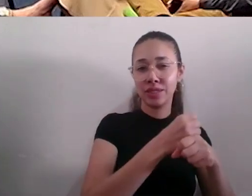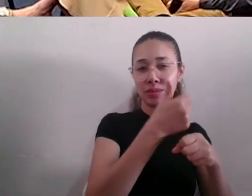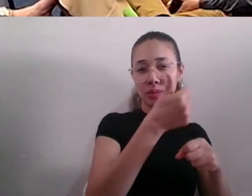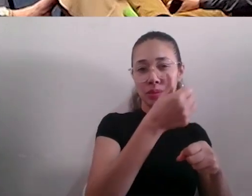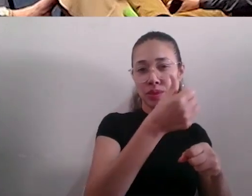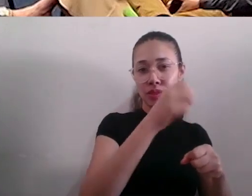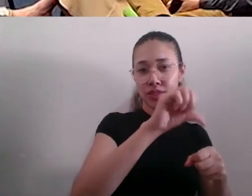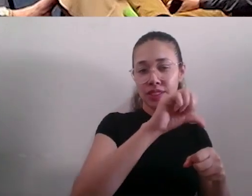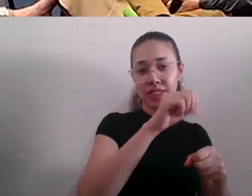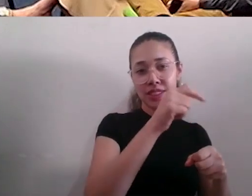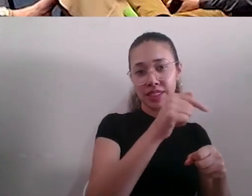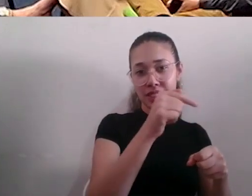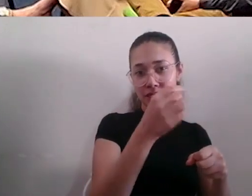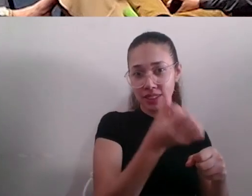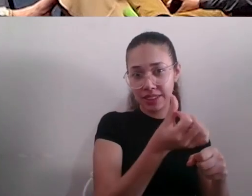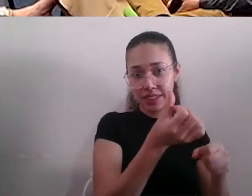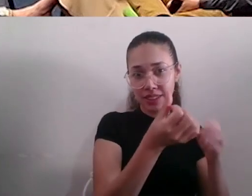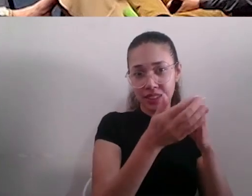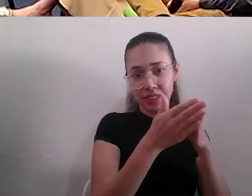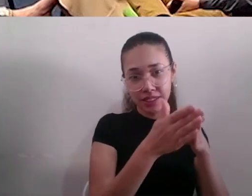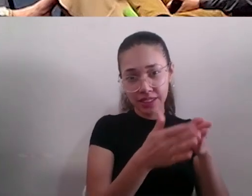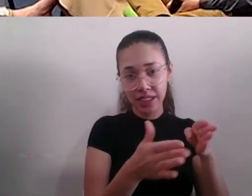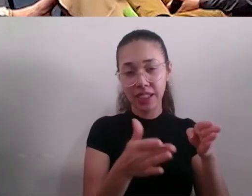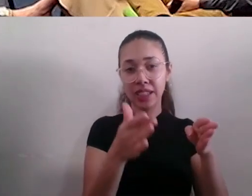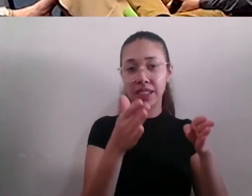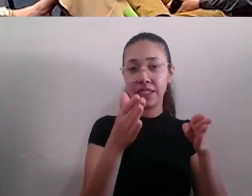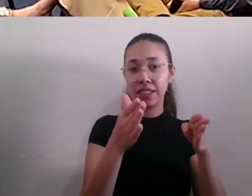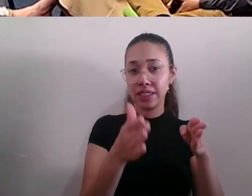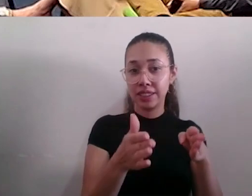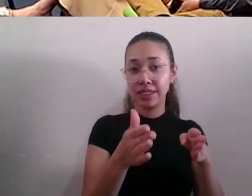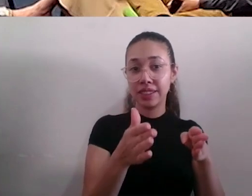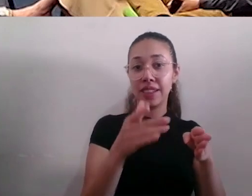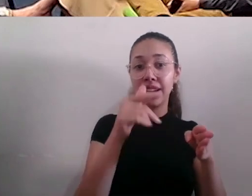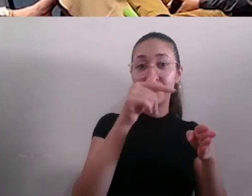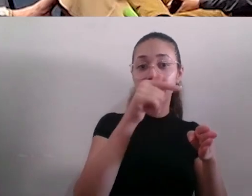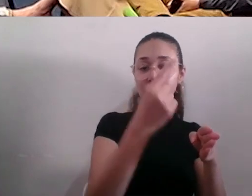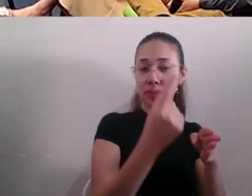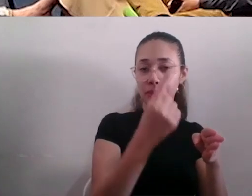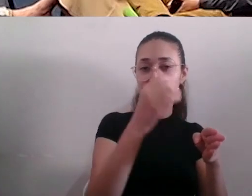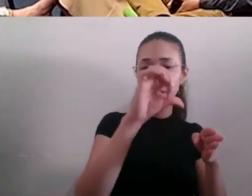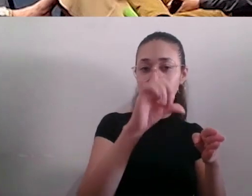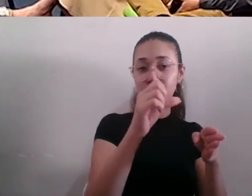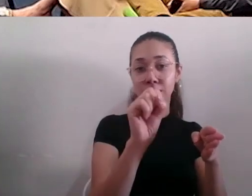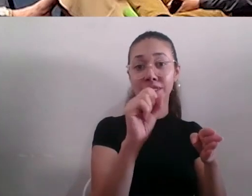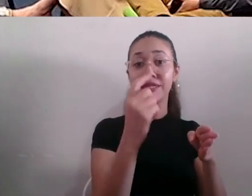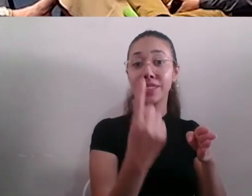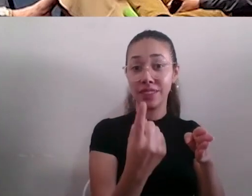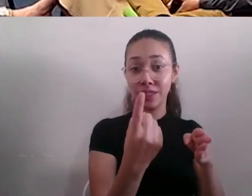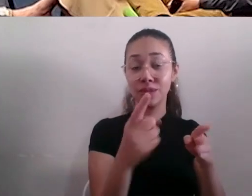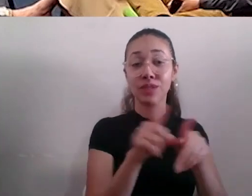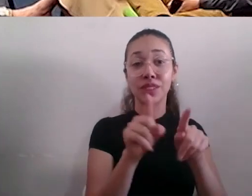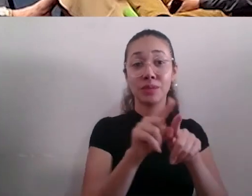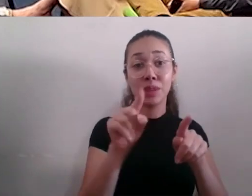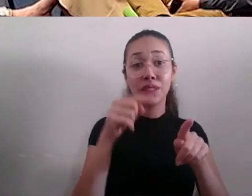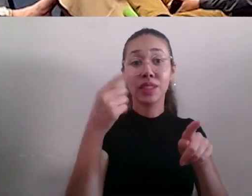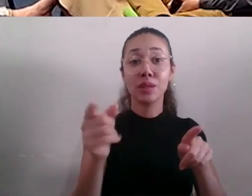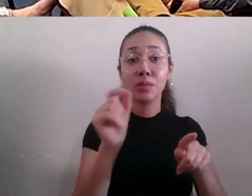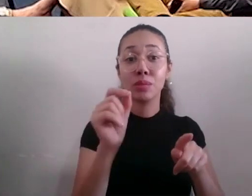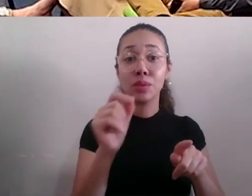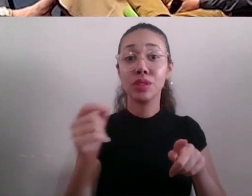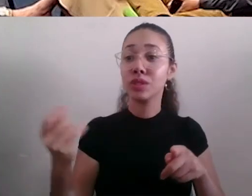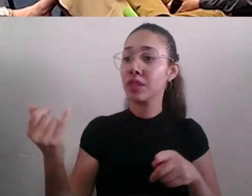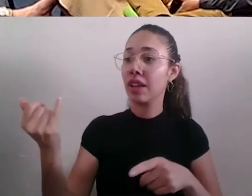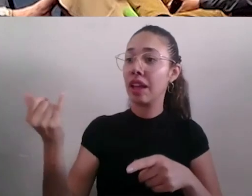ela morreu em 76, mas na virada do ano, né? Então, de 1977 até 1981, e depois, ouvindo que a mãe era uma